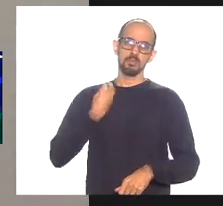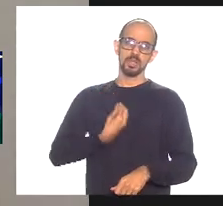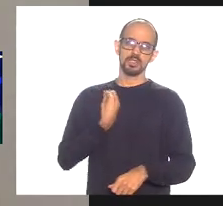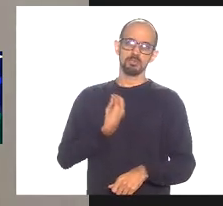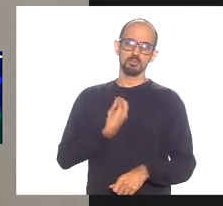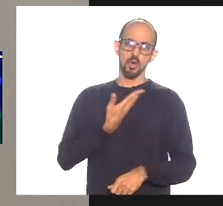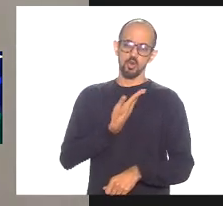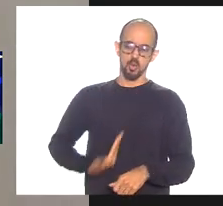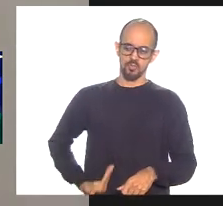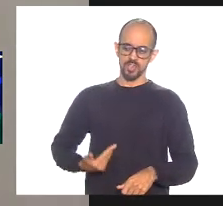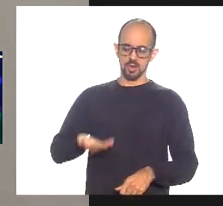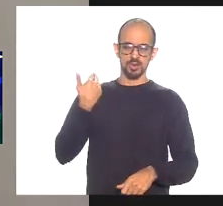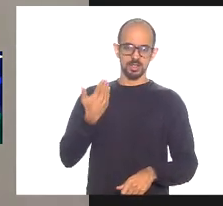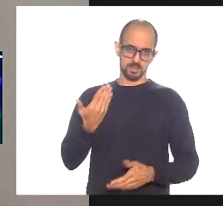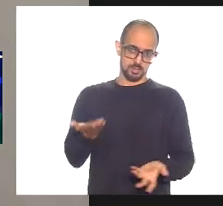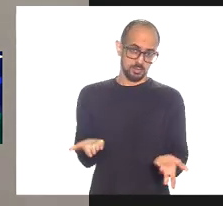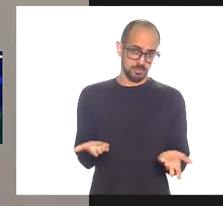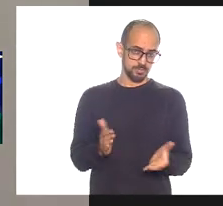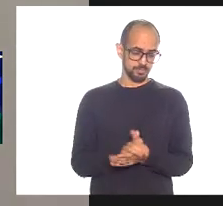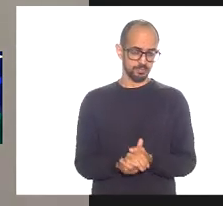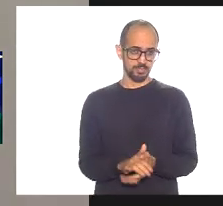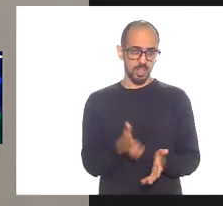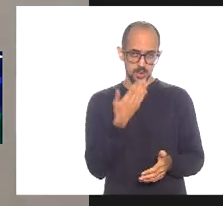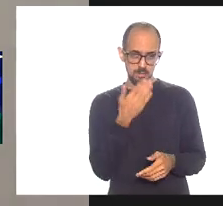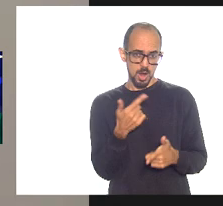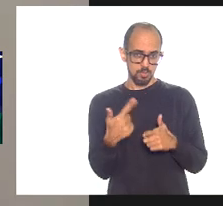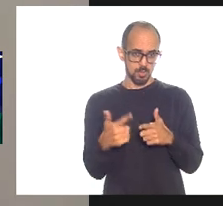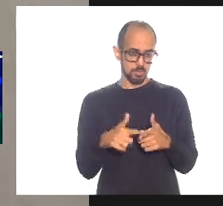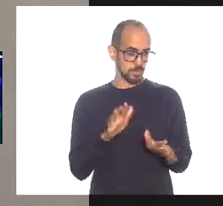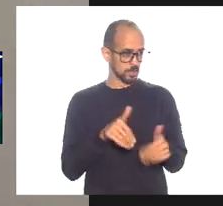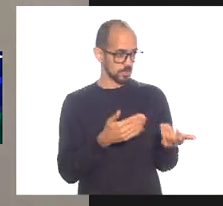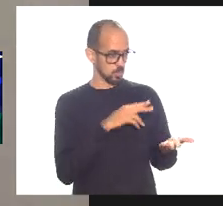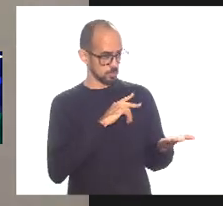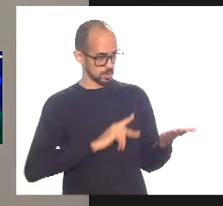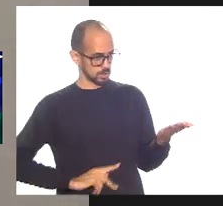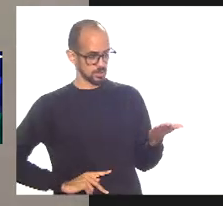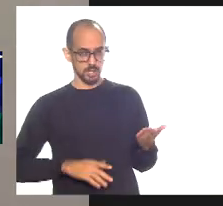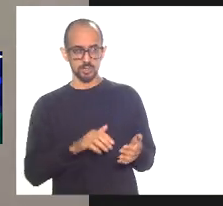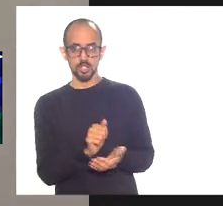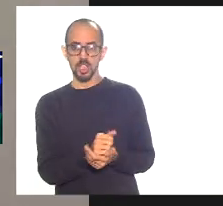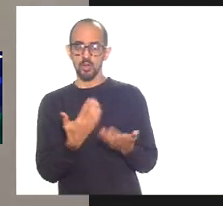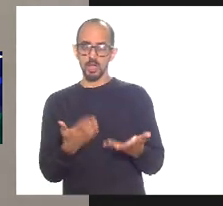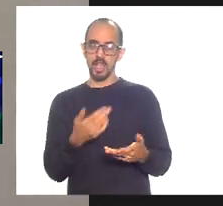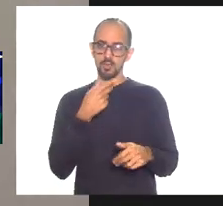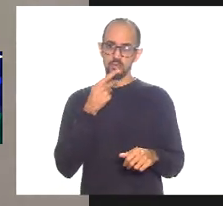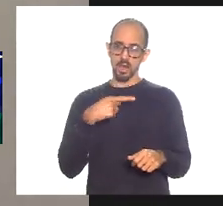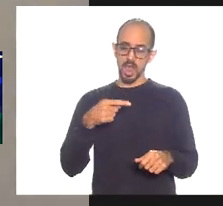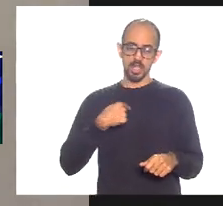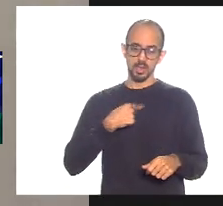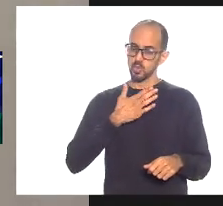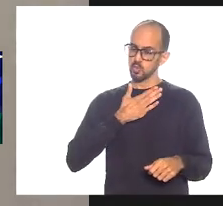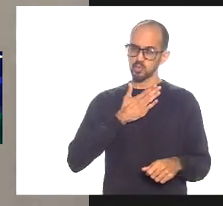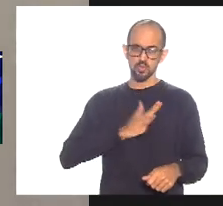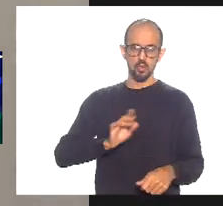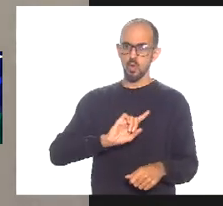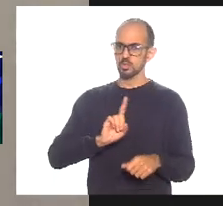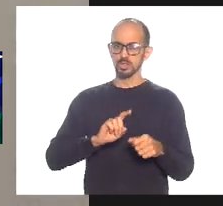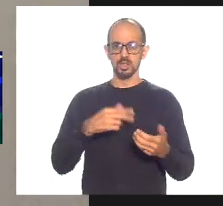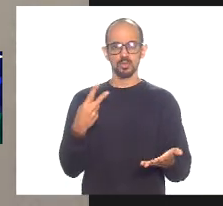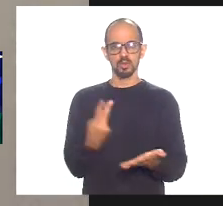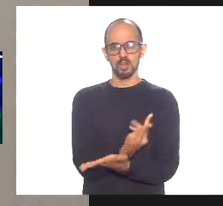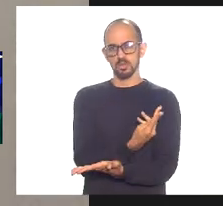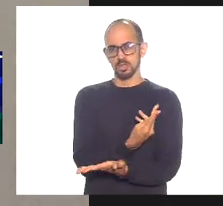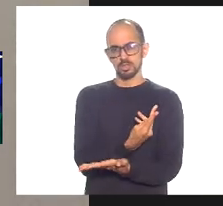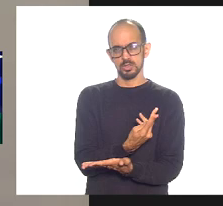governo governo que você acredita bom então senhora Presidente eu quero te deixar a minha indignação por tudo que aconteceu